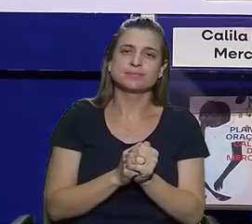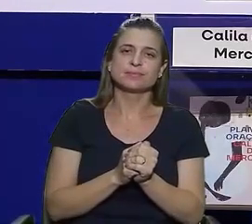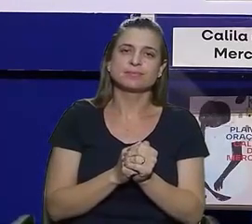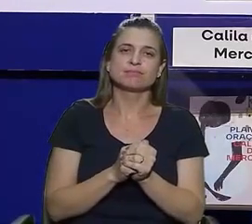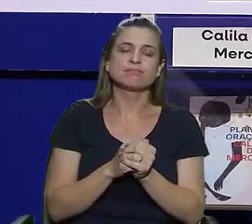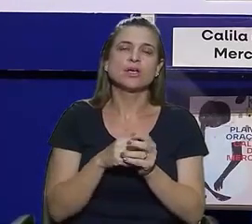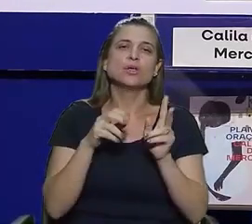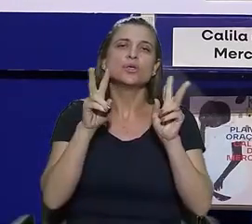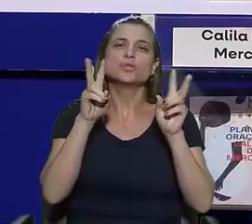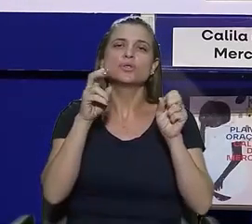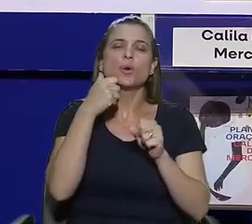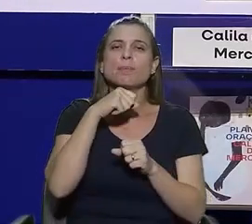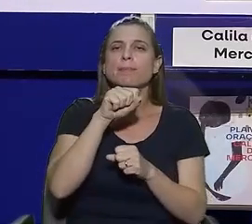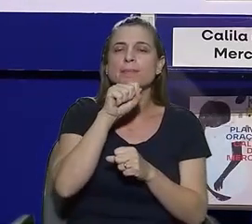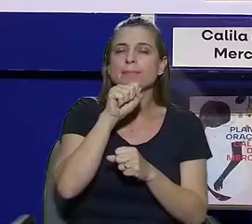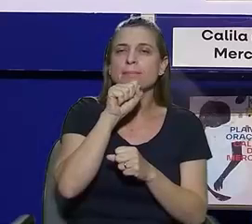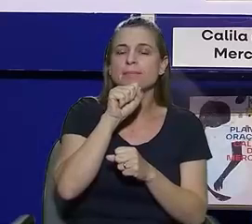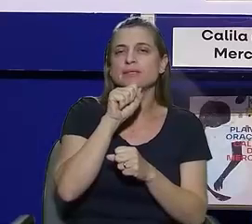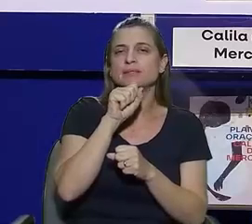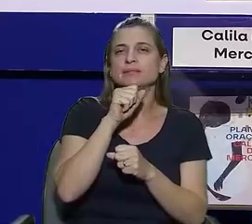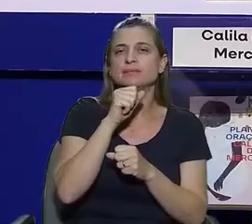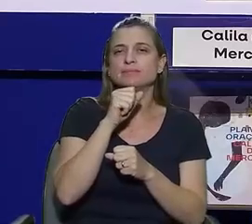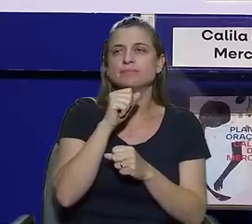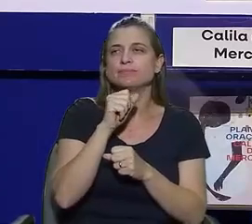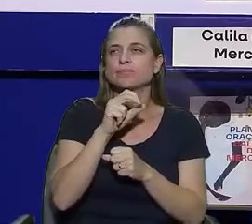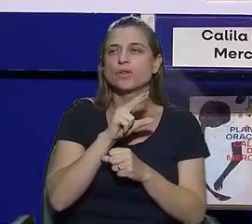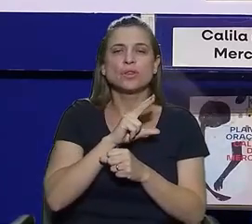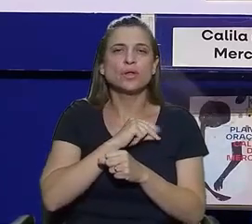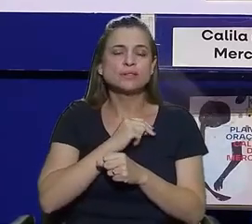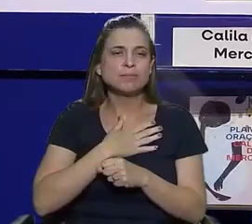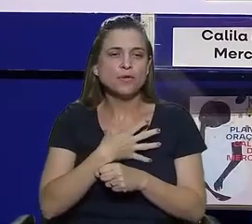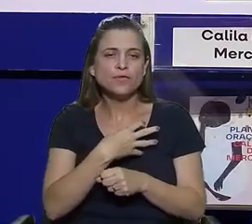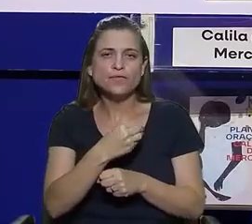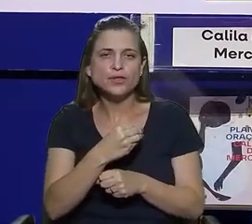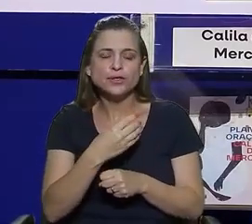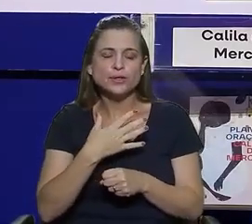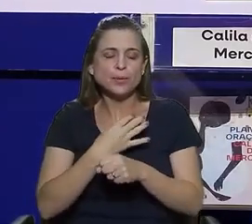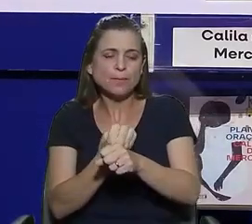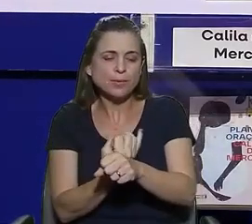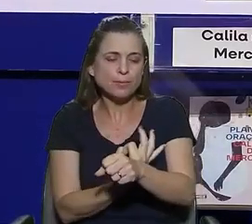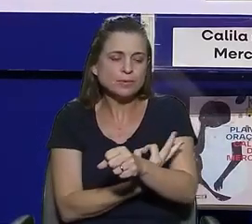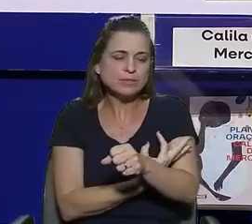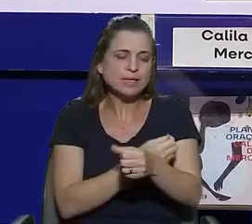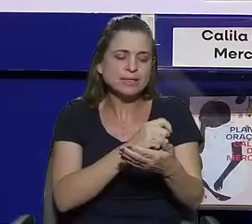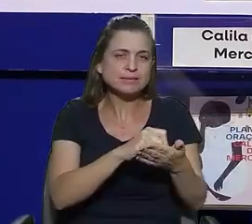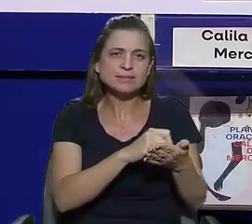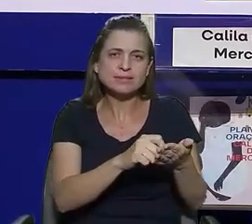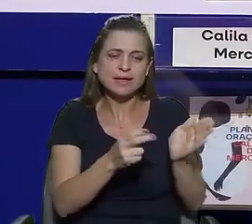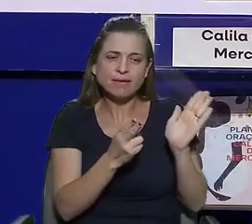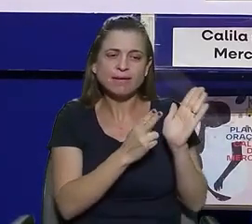minha mãe, ou meu filho, como me emociona, como ele escreve as cartas, como ele... Eu estava